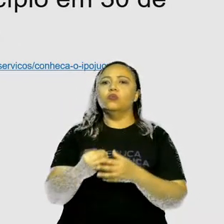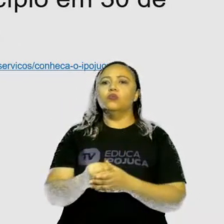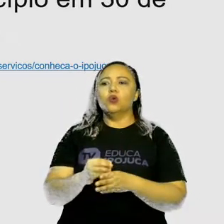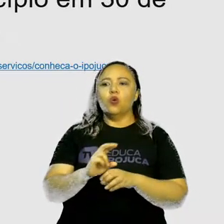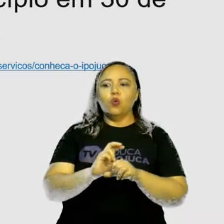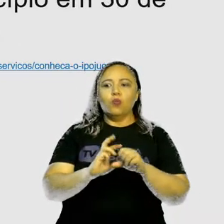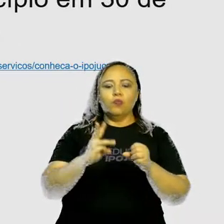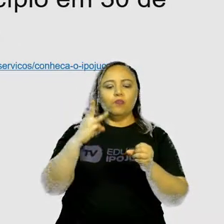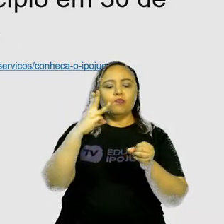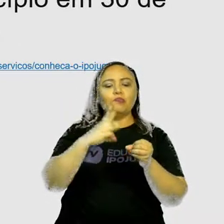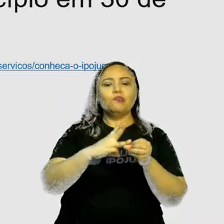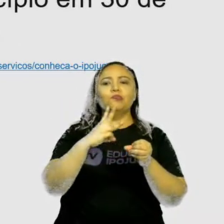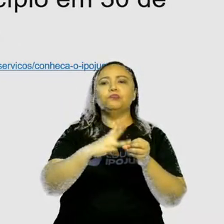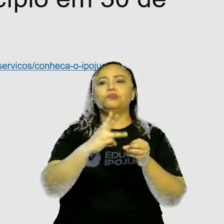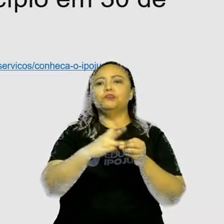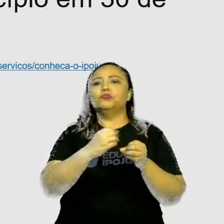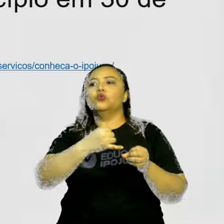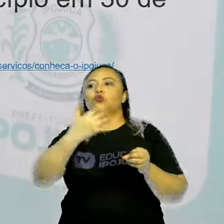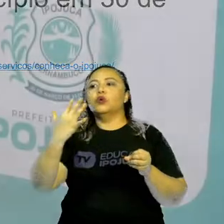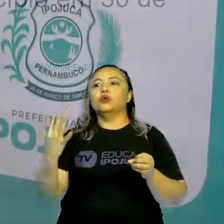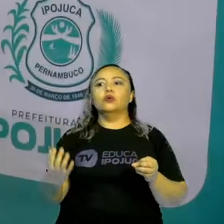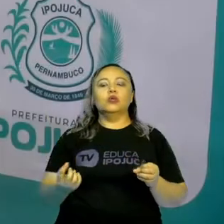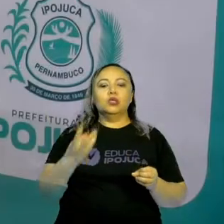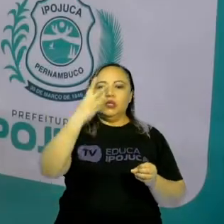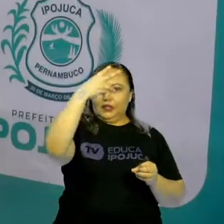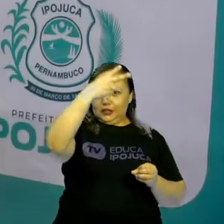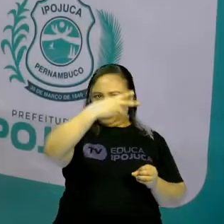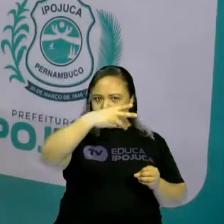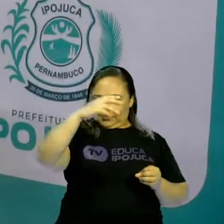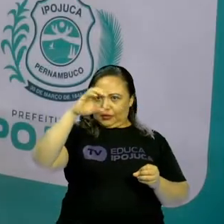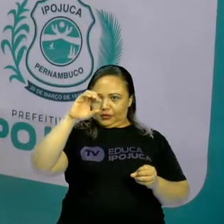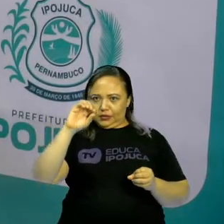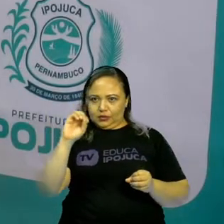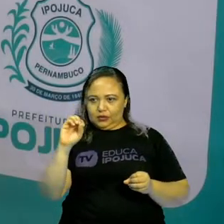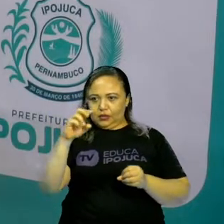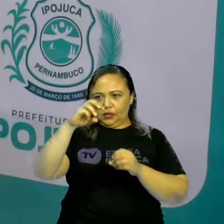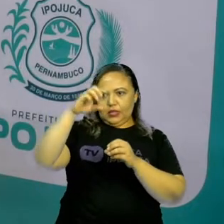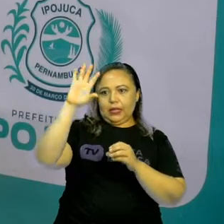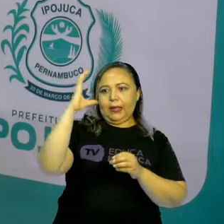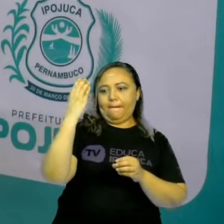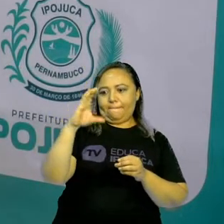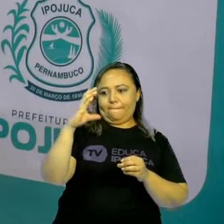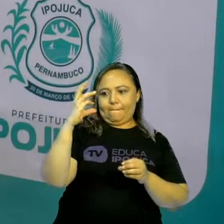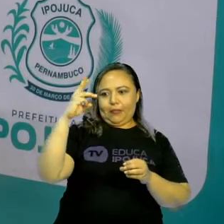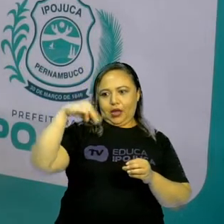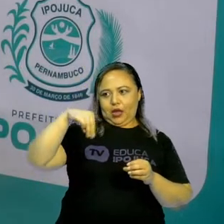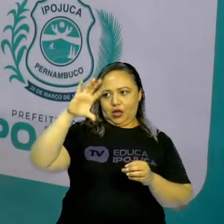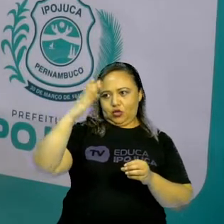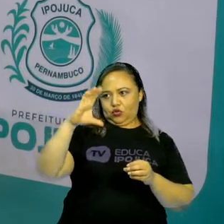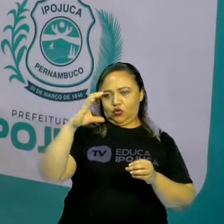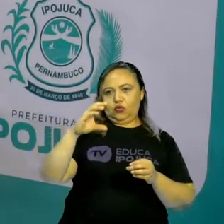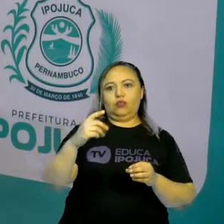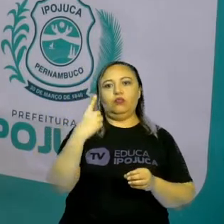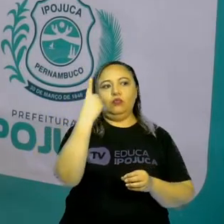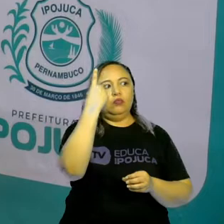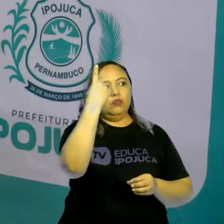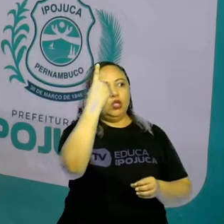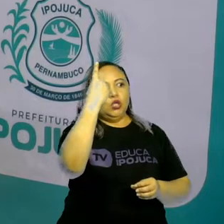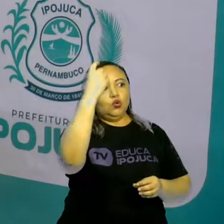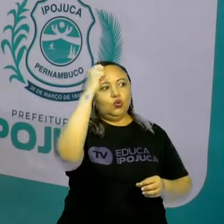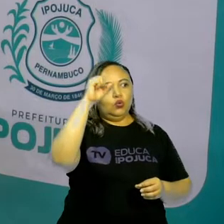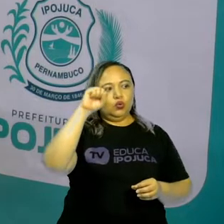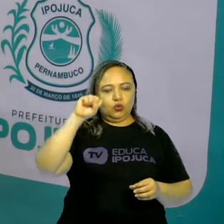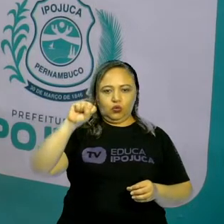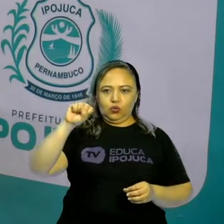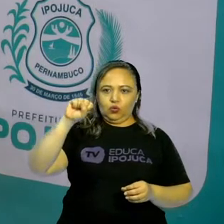março de 1846. Olha aqui o mapa de Pernambuco e aqui